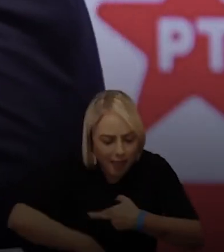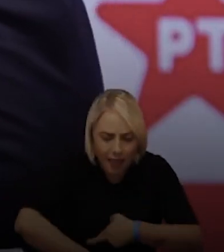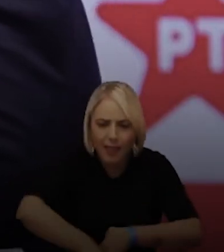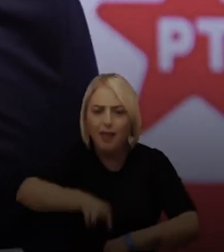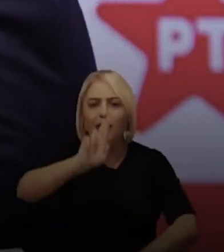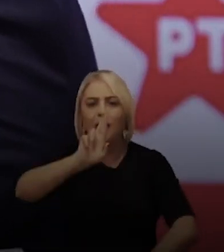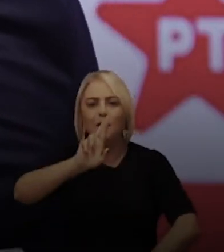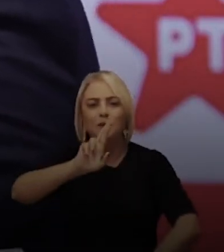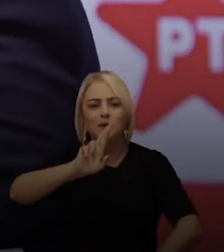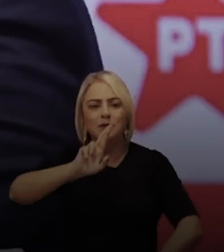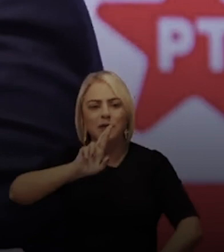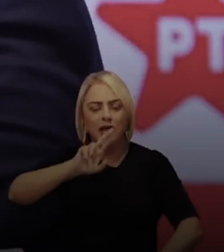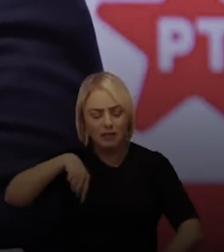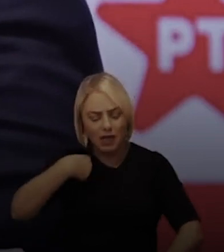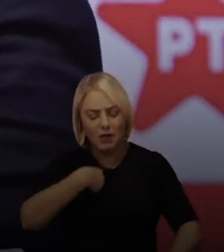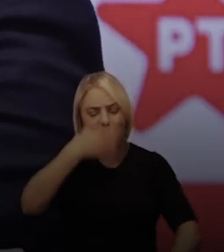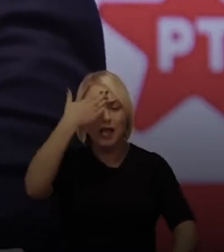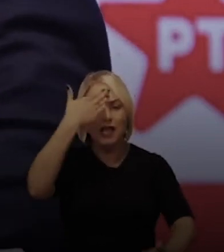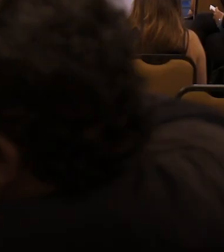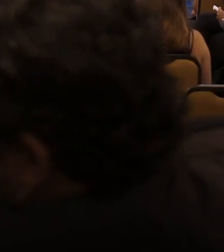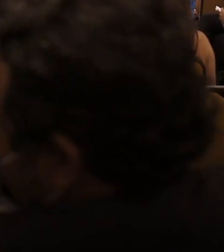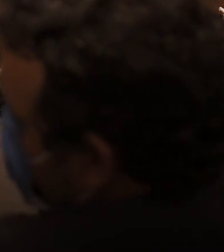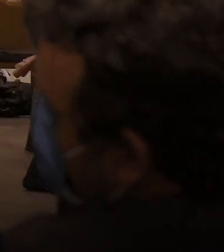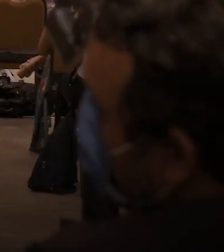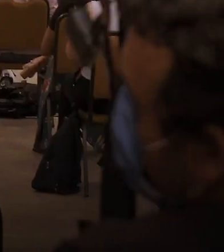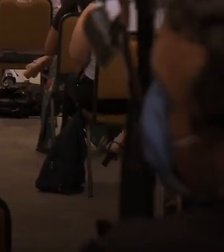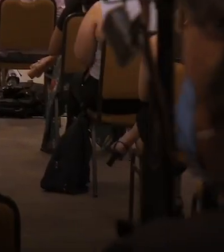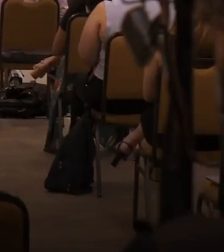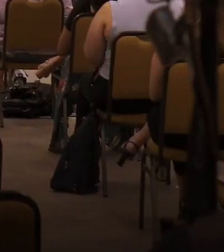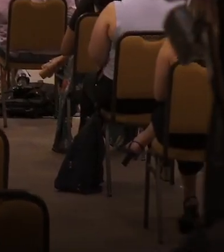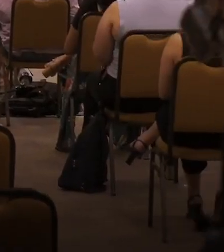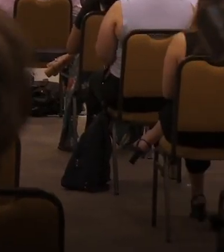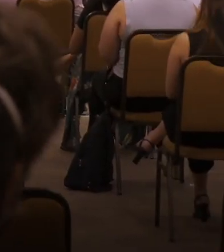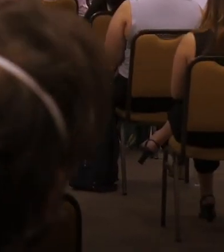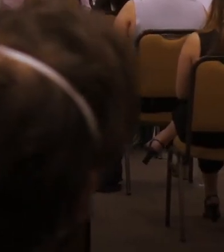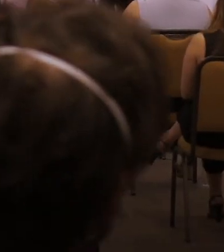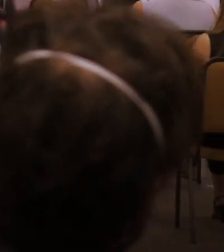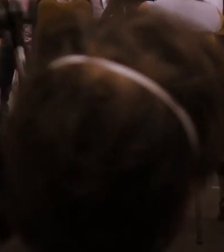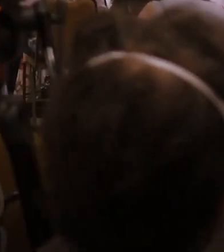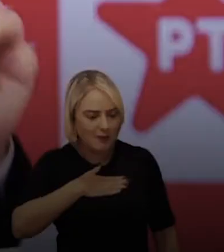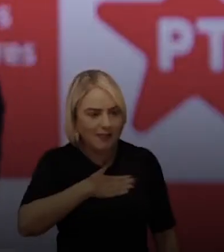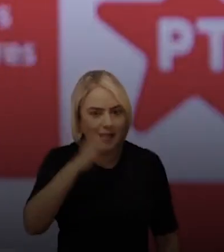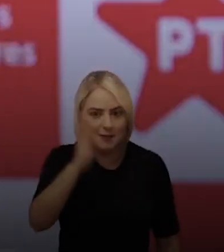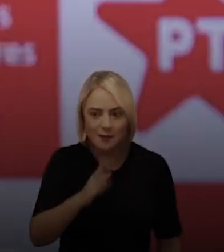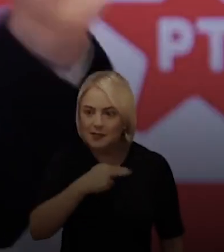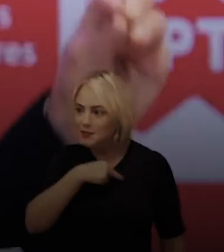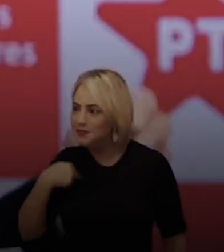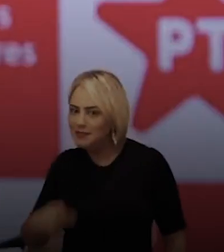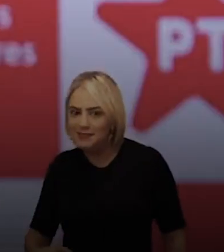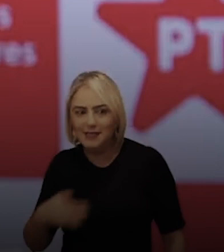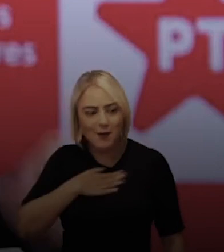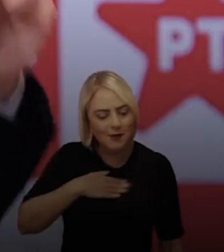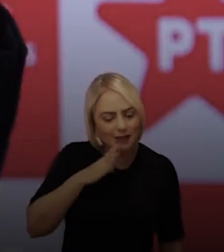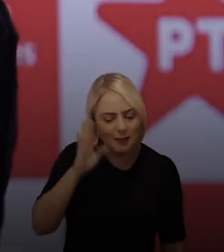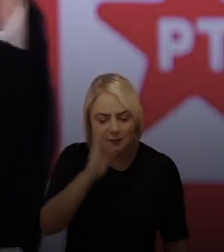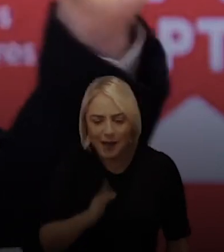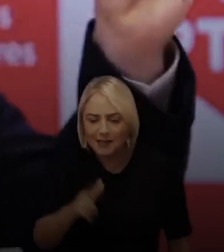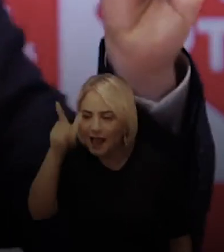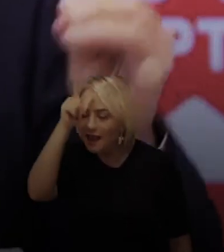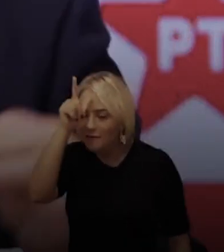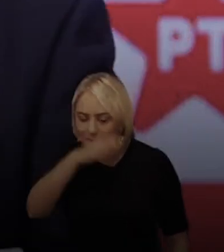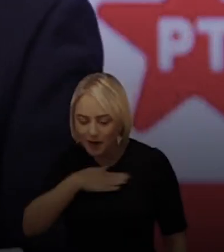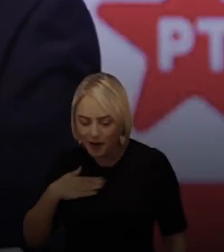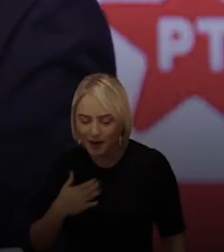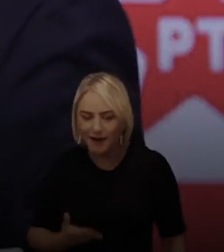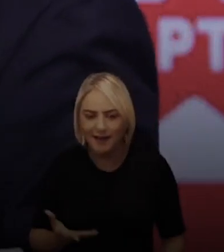recuperar a nossa credibilidade internacional. Os americanos vão voltar a gostar do Brasil, a China vai voltar a gostar do Brasil, a Alemanha vai voltar